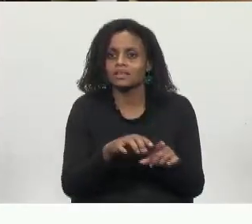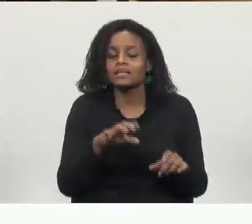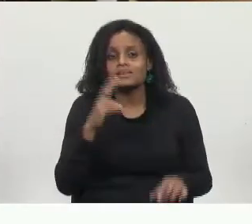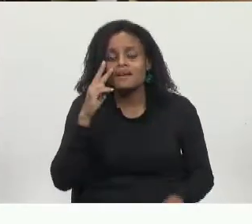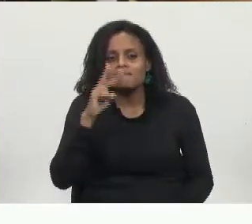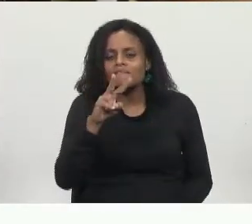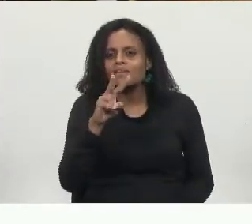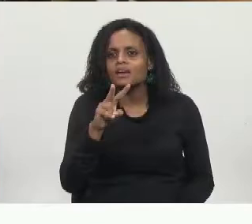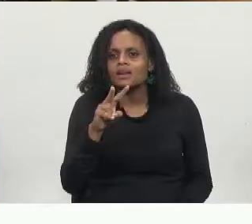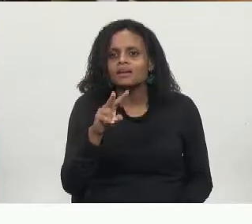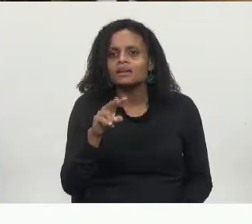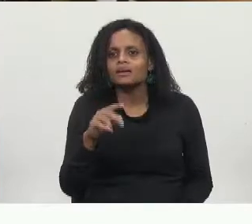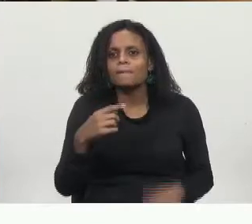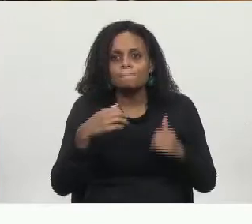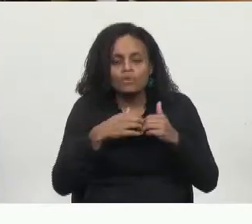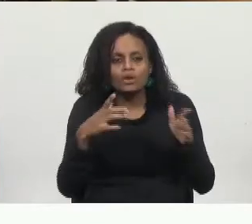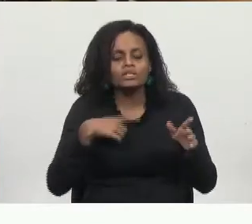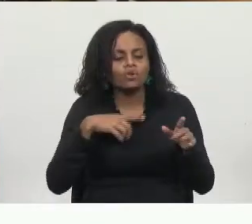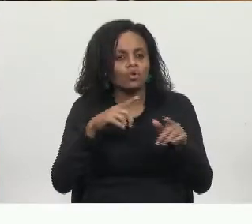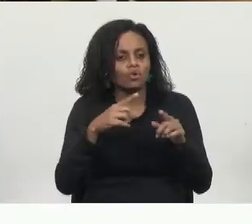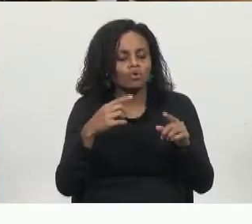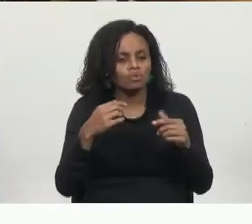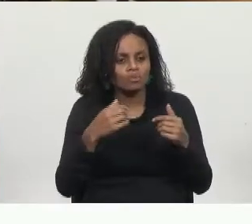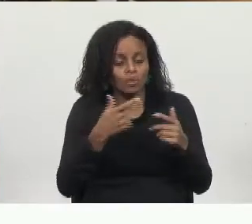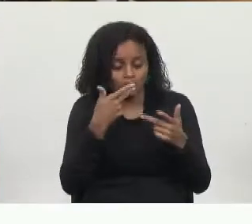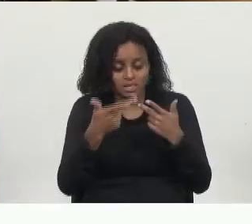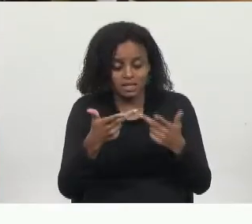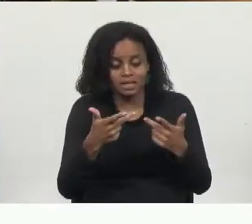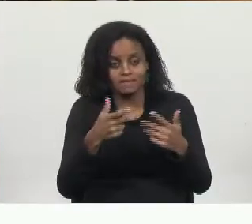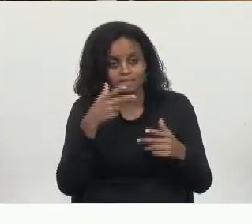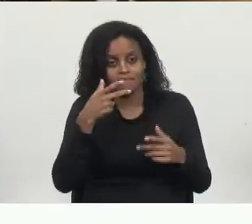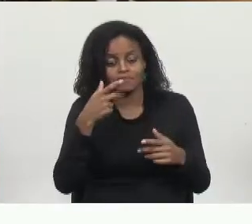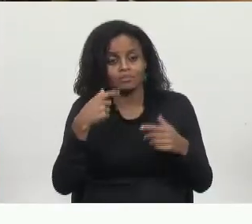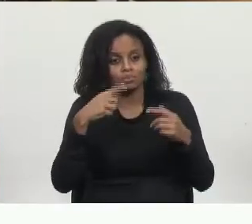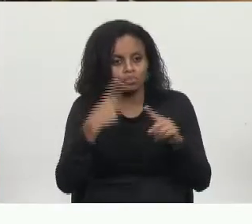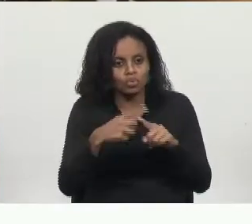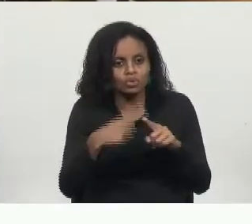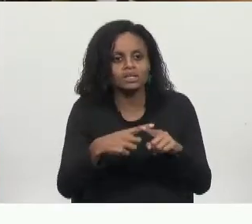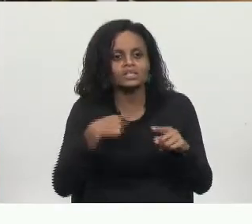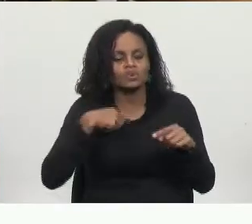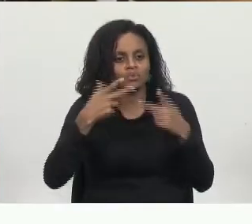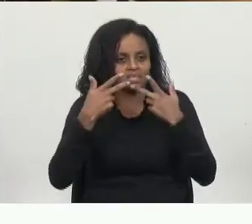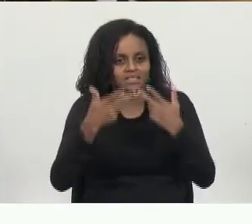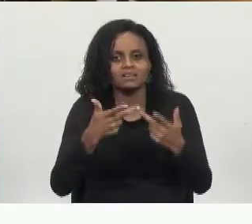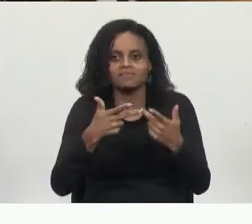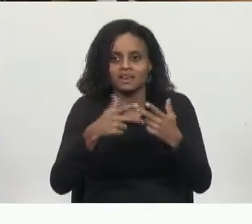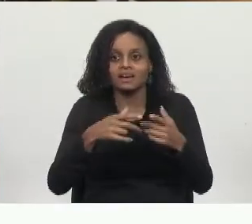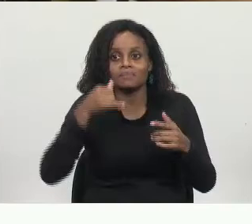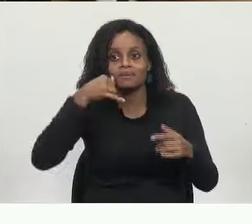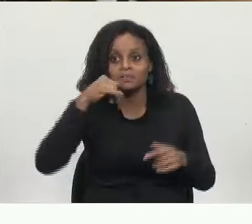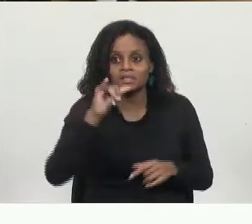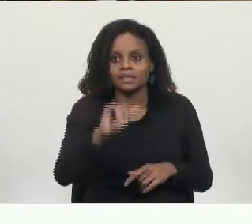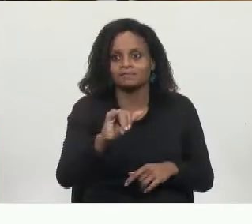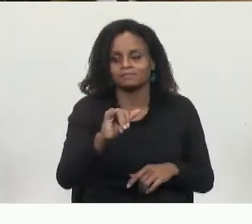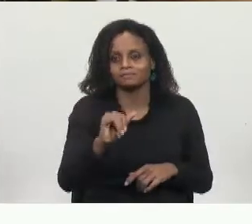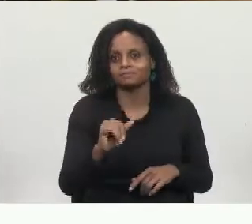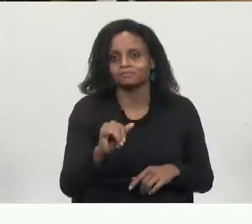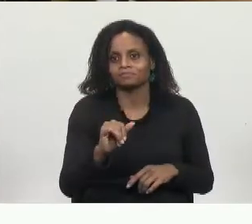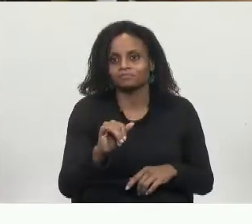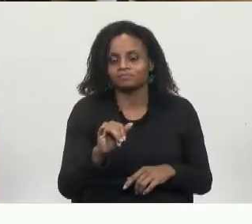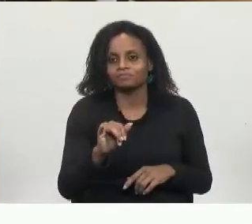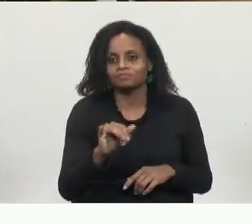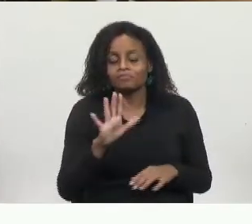por isso que eu comecei com prevenção, a gente tentando prevenir para não acontecer. Mas, infelizmente, é uma realidade.